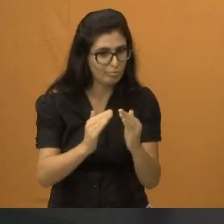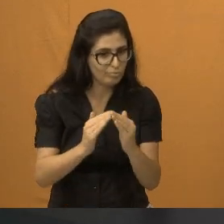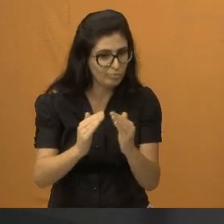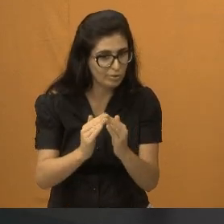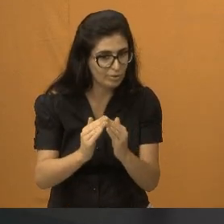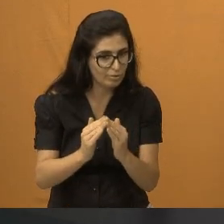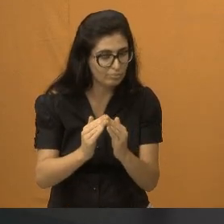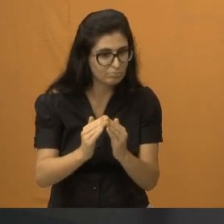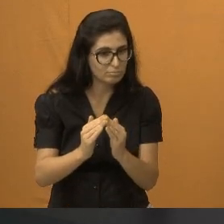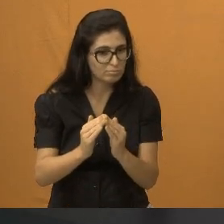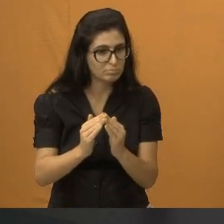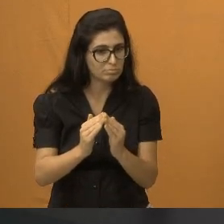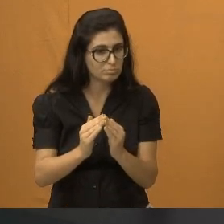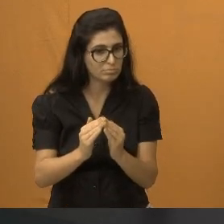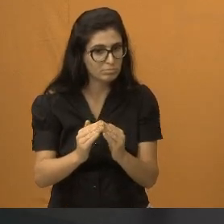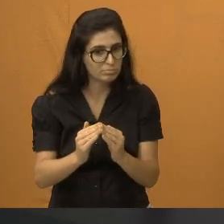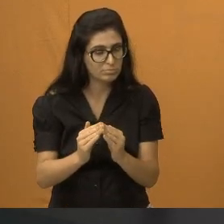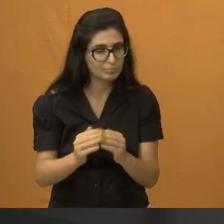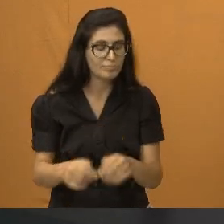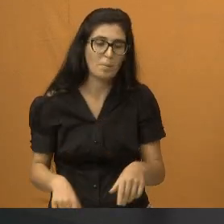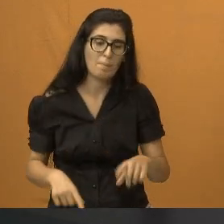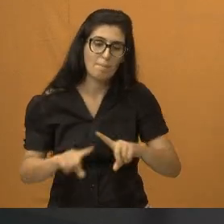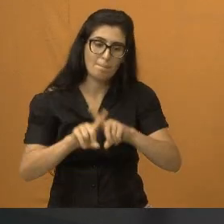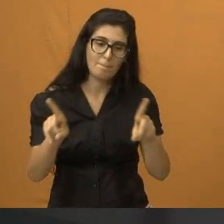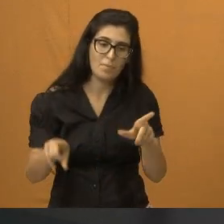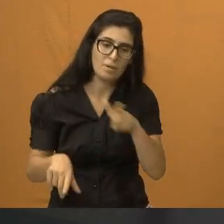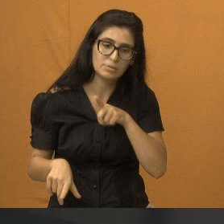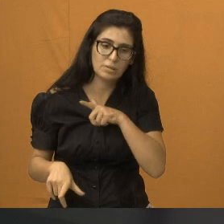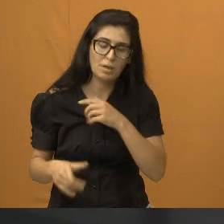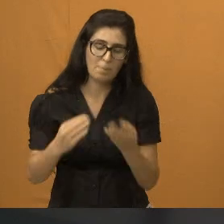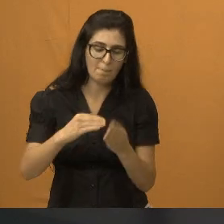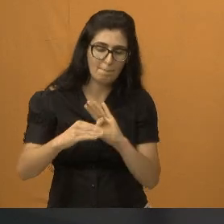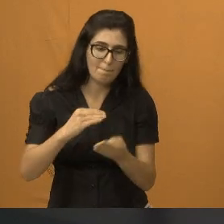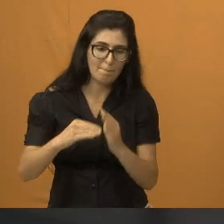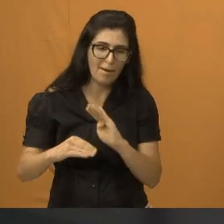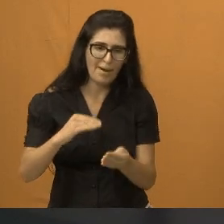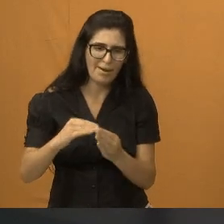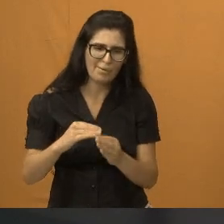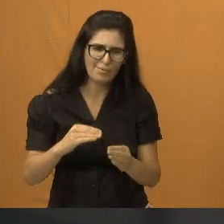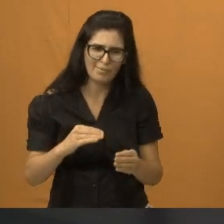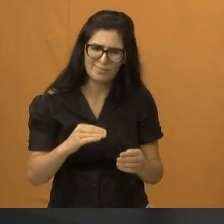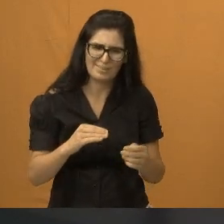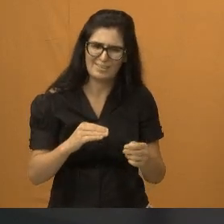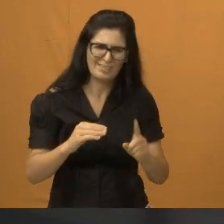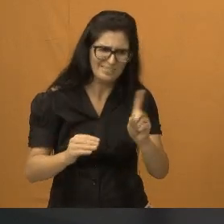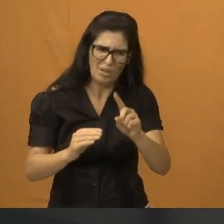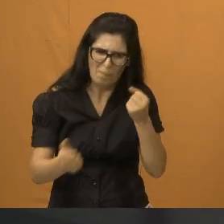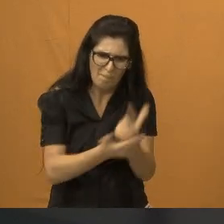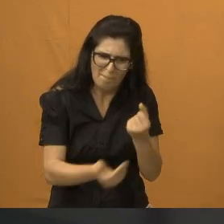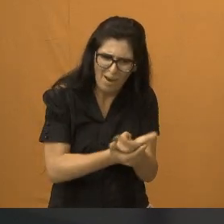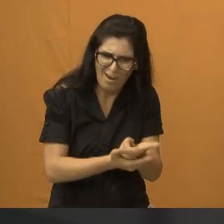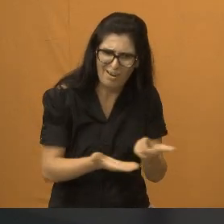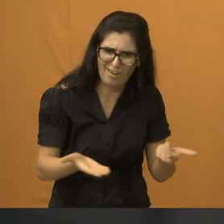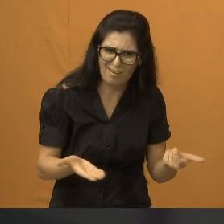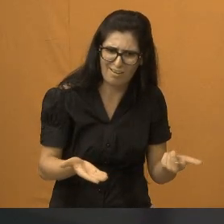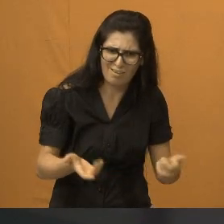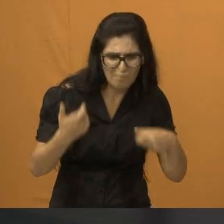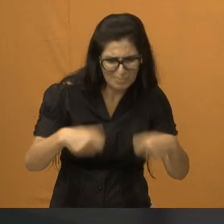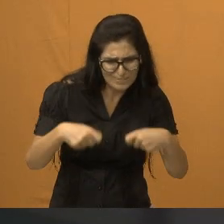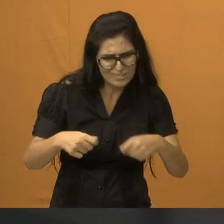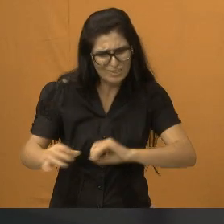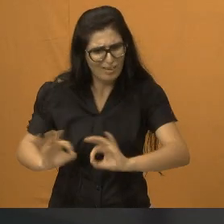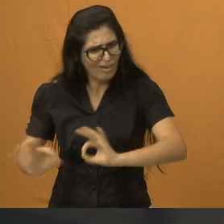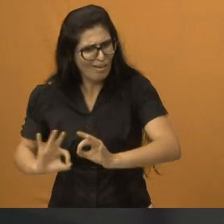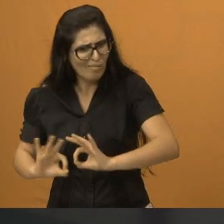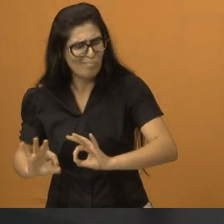renda da cidade de Jacareí. Só que tem muitos bairros que não é regularizado, os caras não pagam e quer regularizar. Então, eu vou